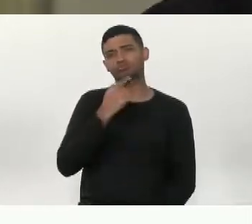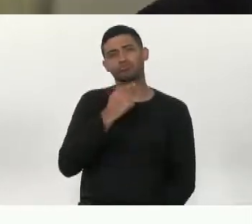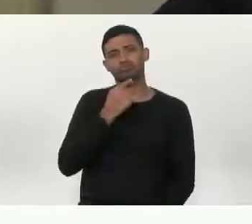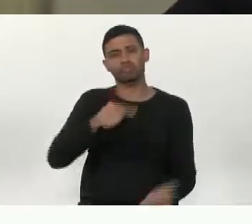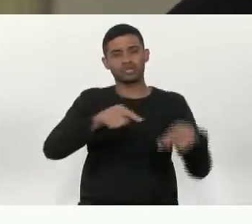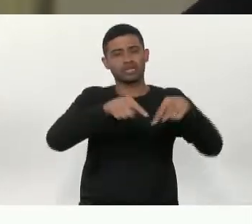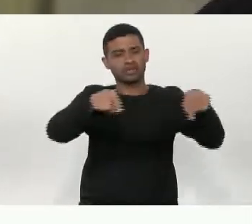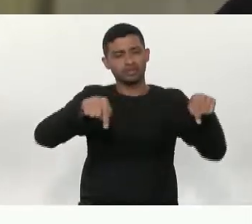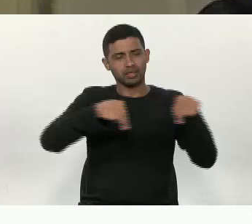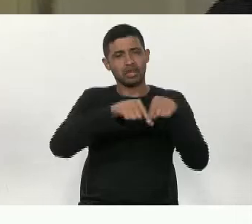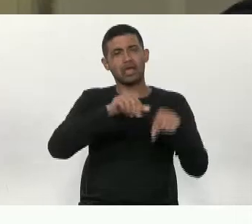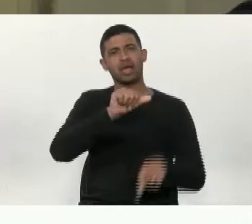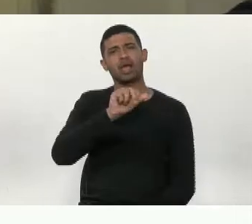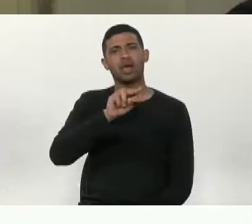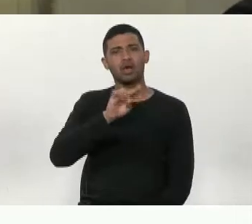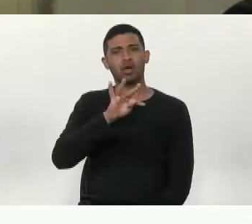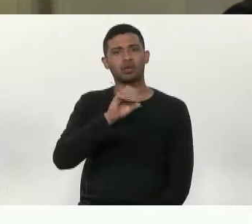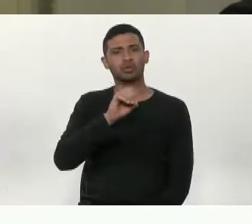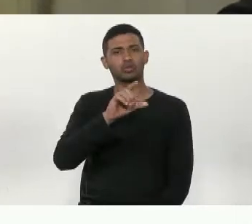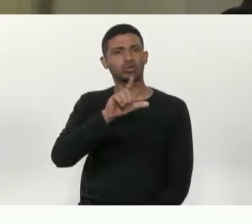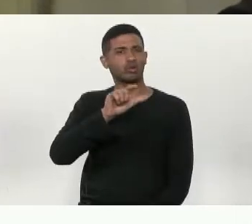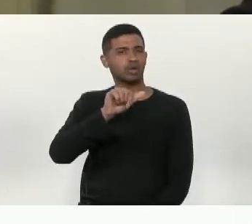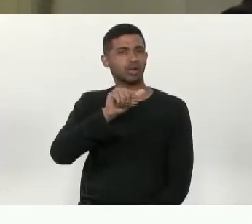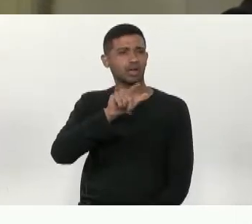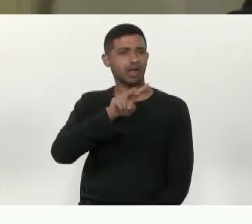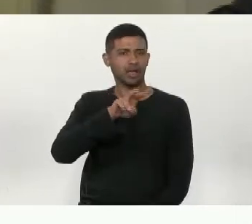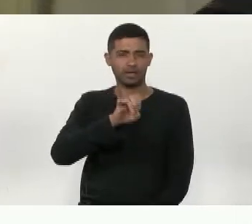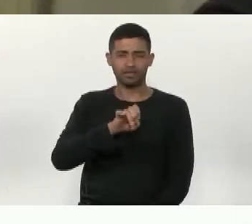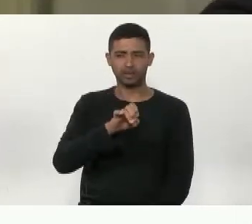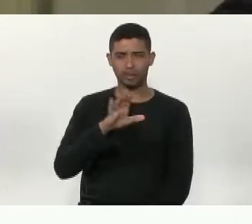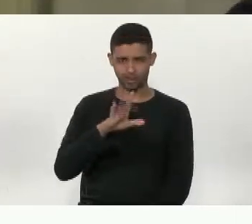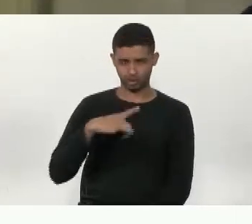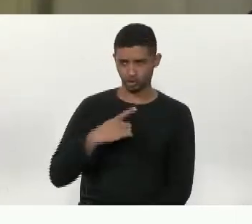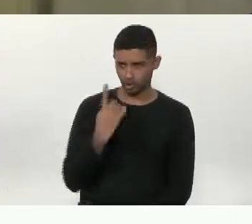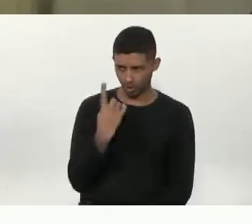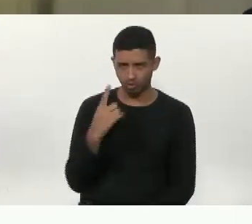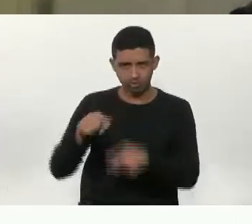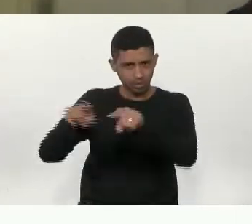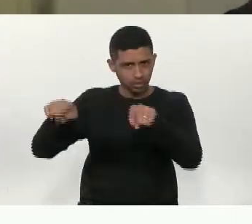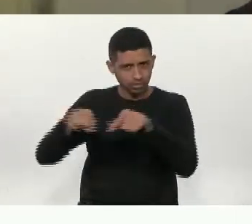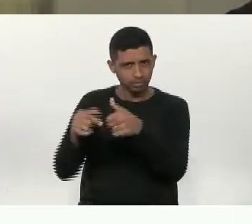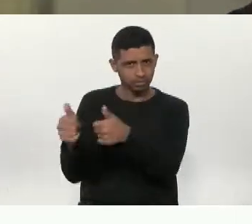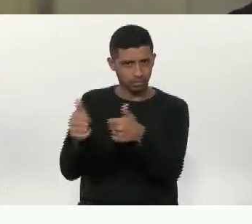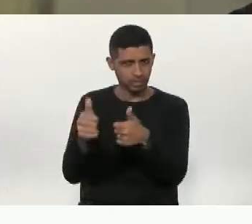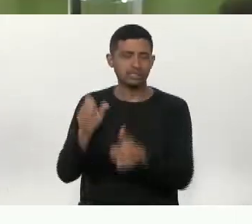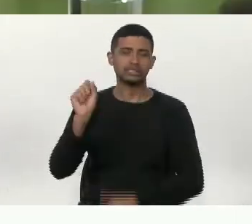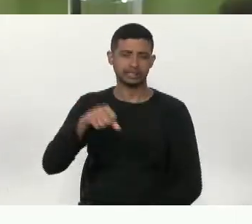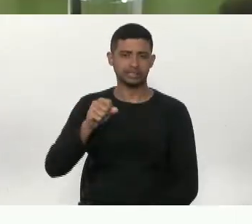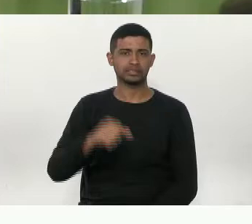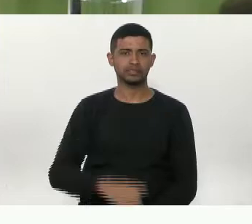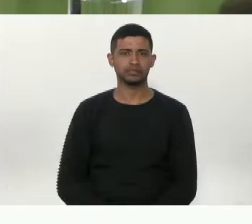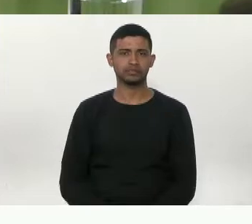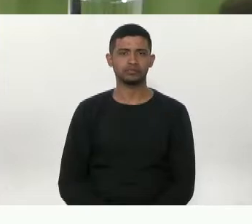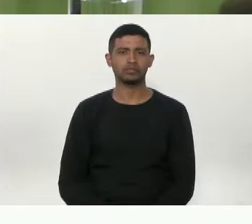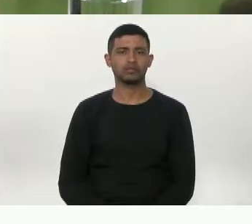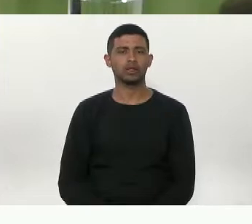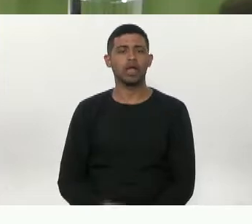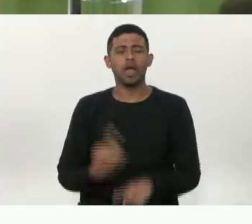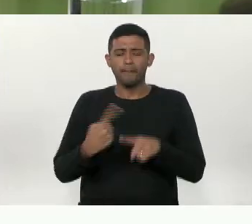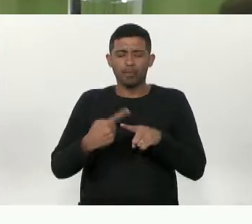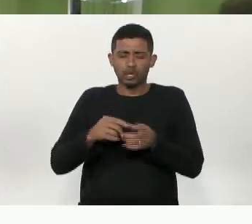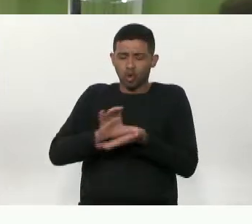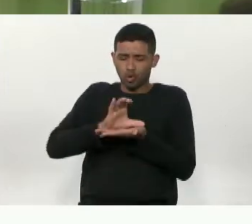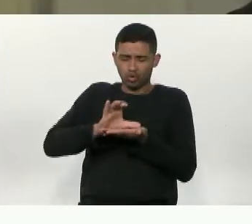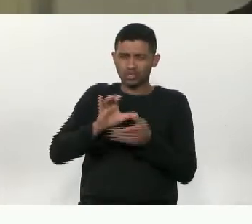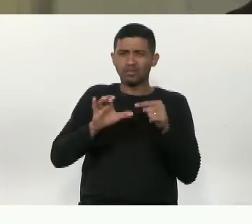segunda autoclave para esterilização. Mas havia uma funcionando? Sim, havia uma funcionando, senão o hospital para. Por que o CREMERGE indicou